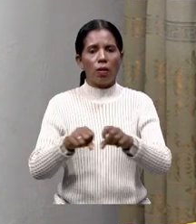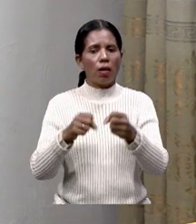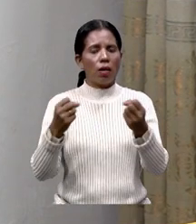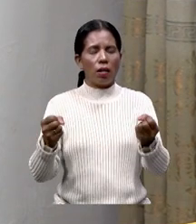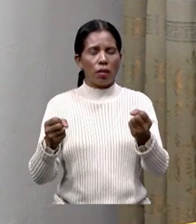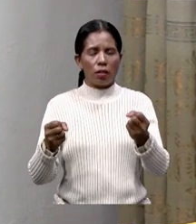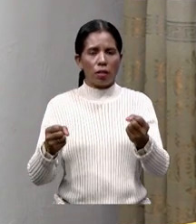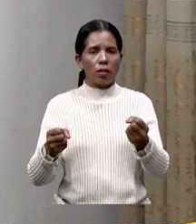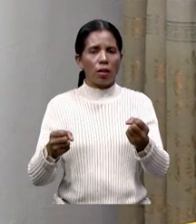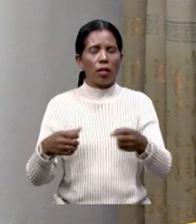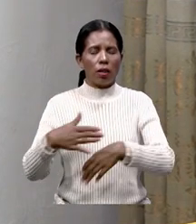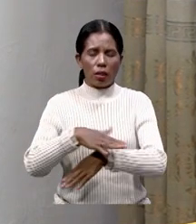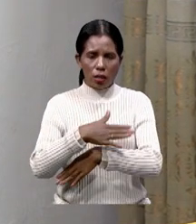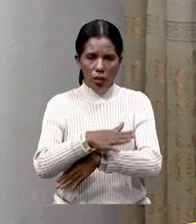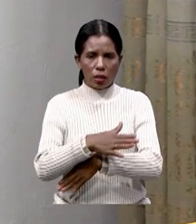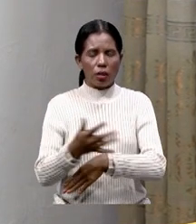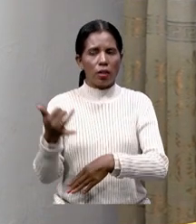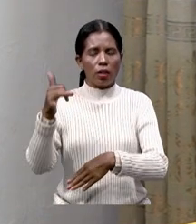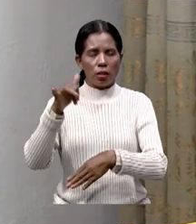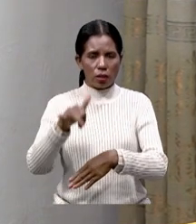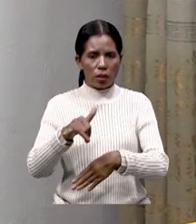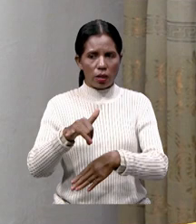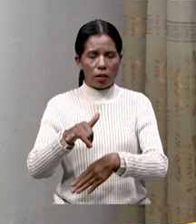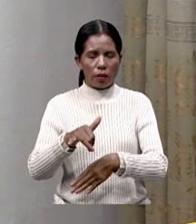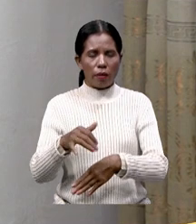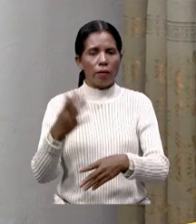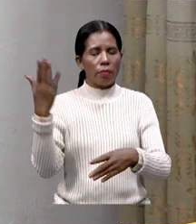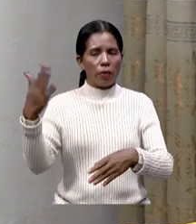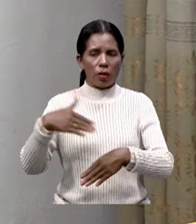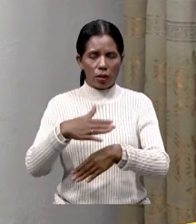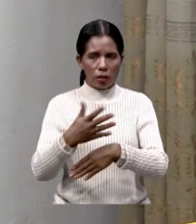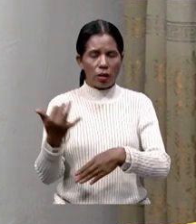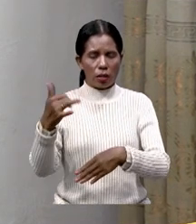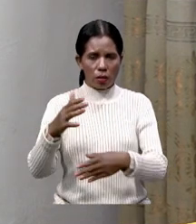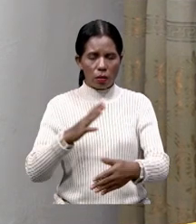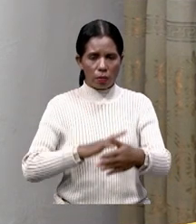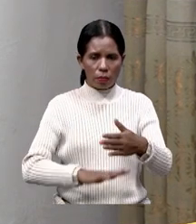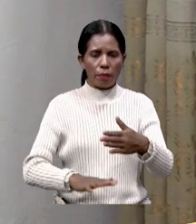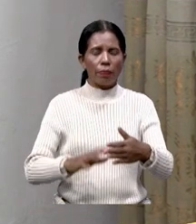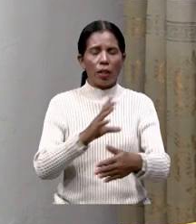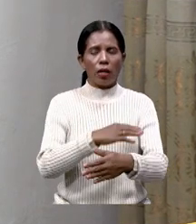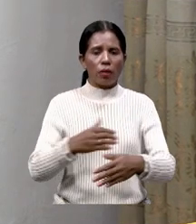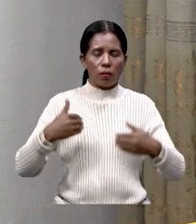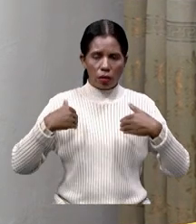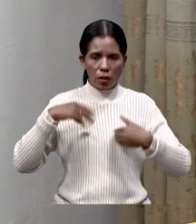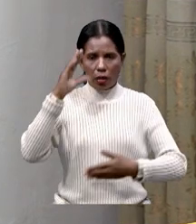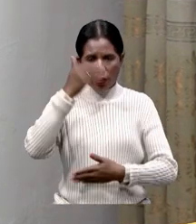O a ruin sira estraga a habitat ba ikan sira a tu moris. Tanya nema kanesan